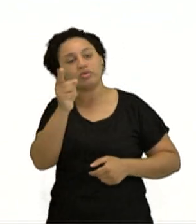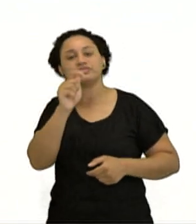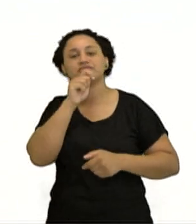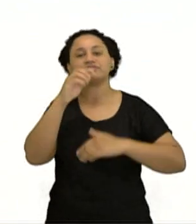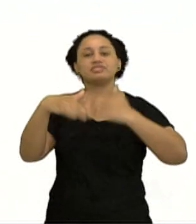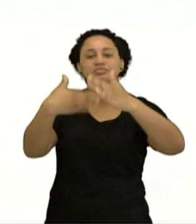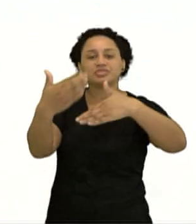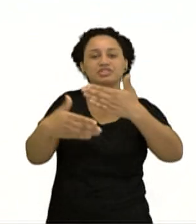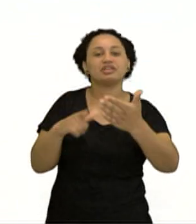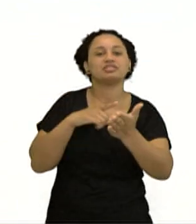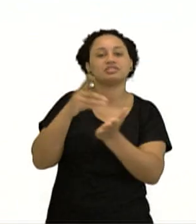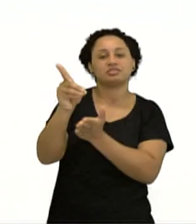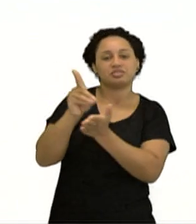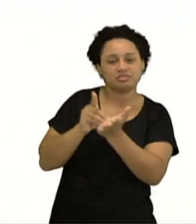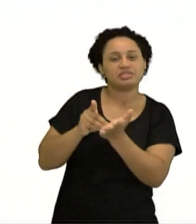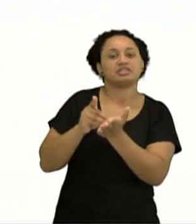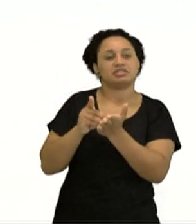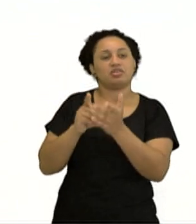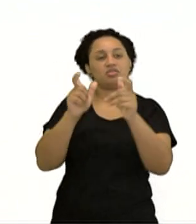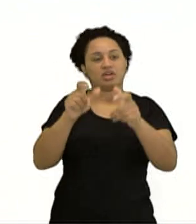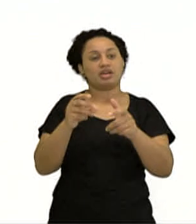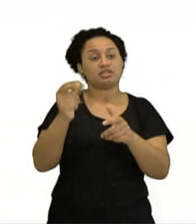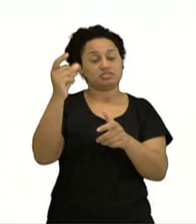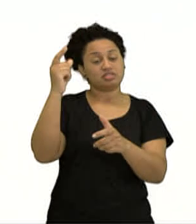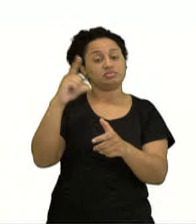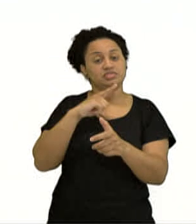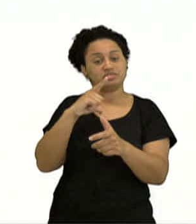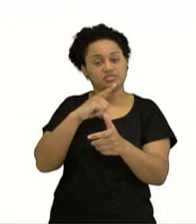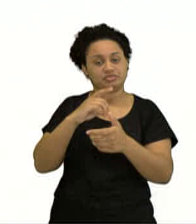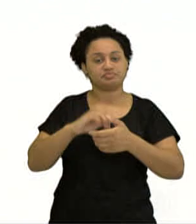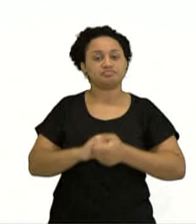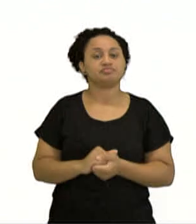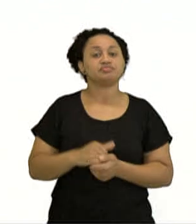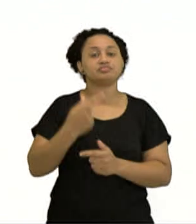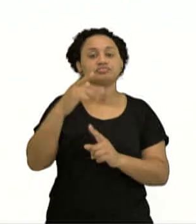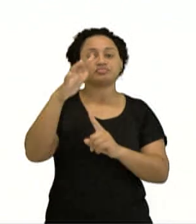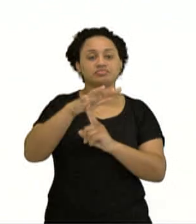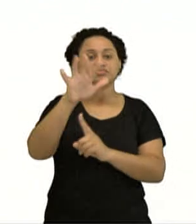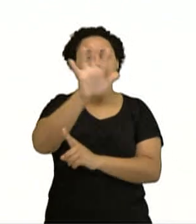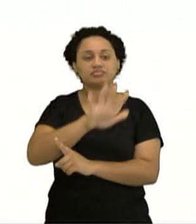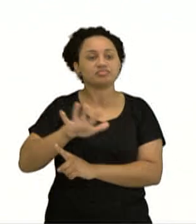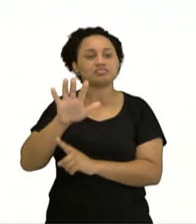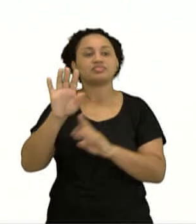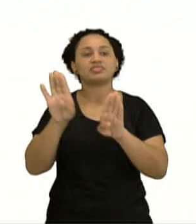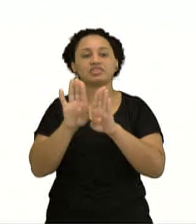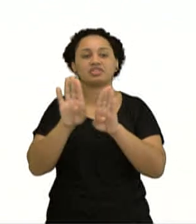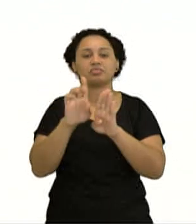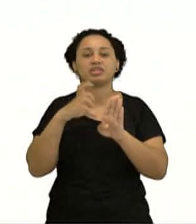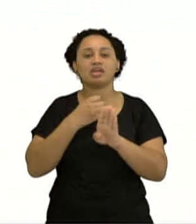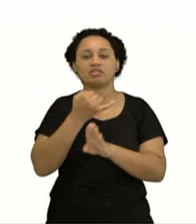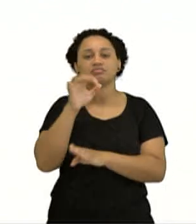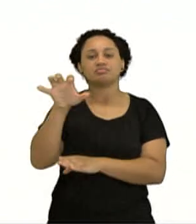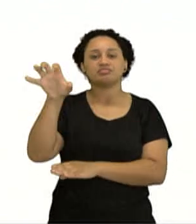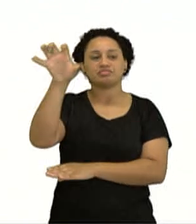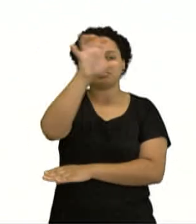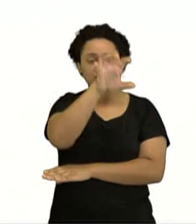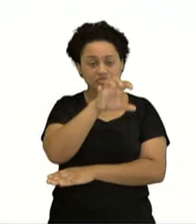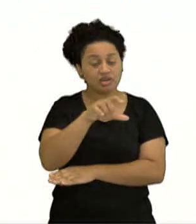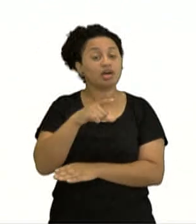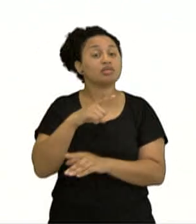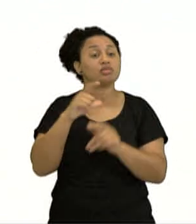que são áreas onde estavam esses antigos quilombos. E nós temos no Paraná também algumas áreas ali de